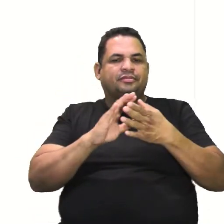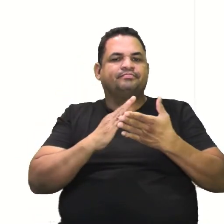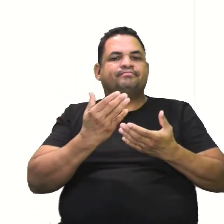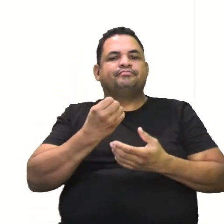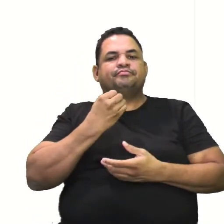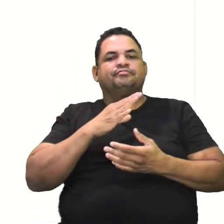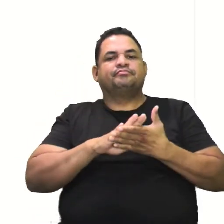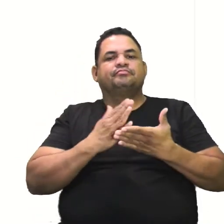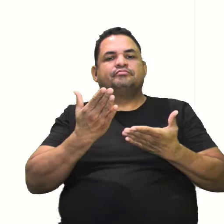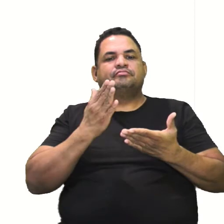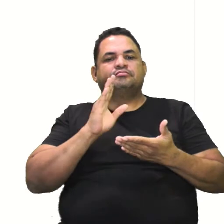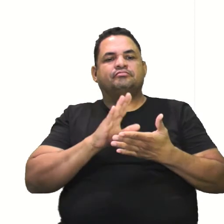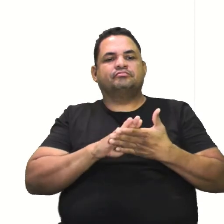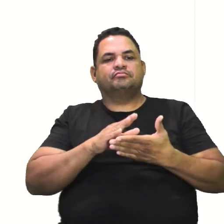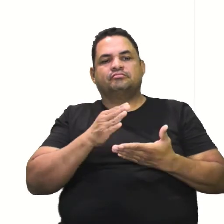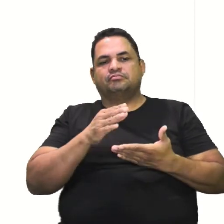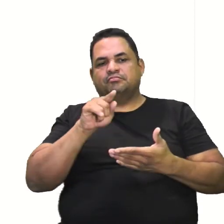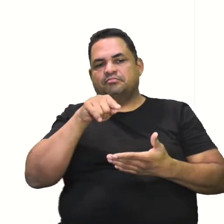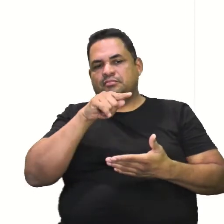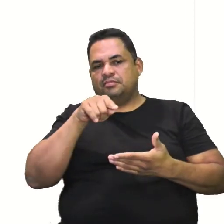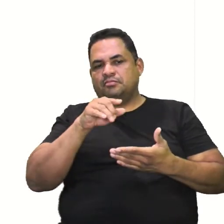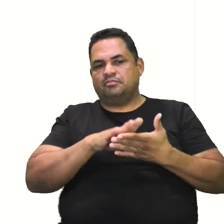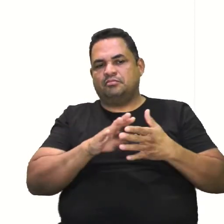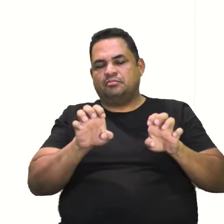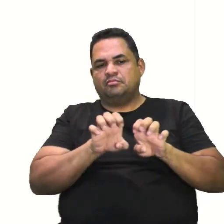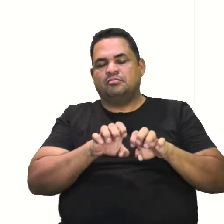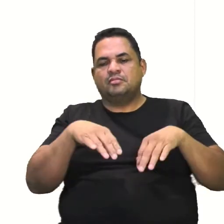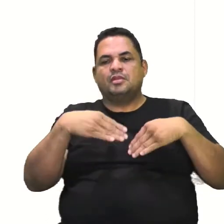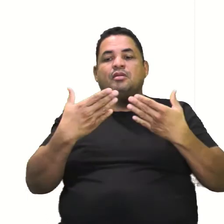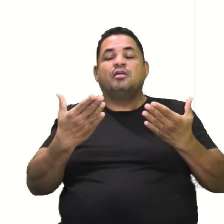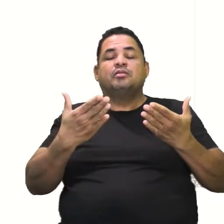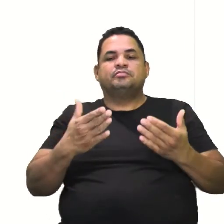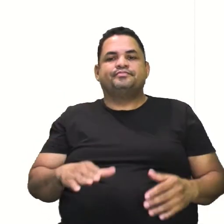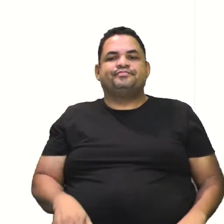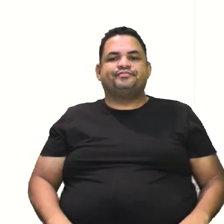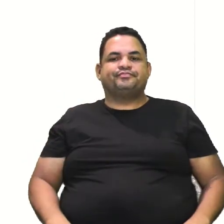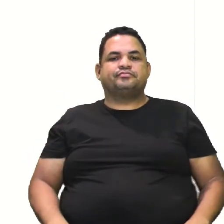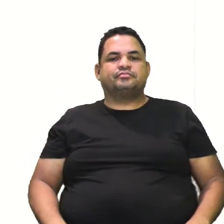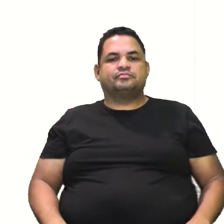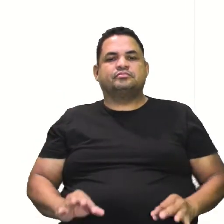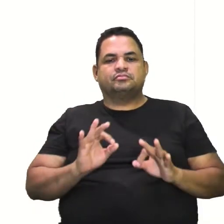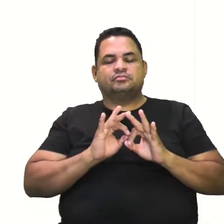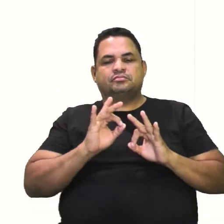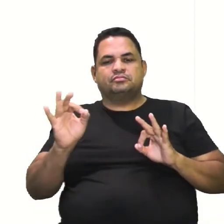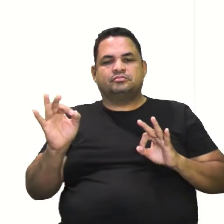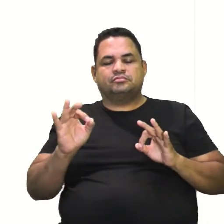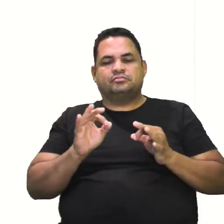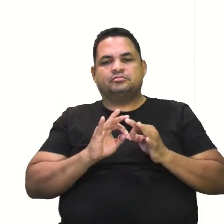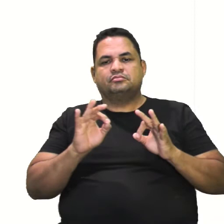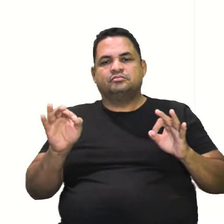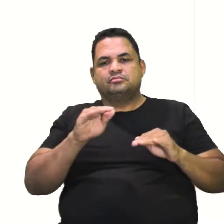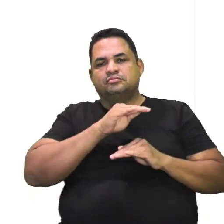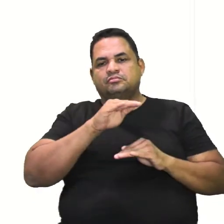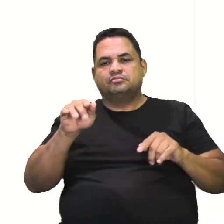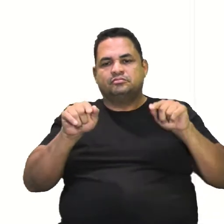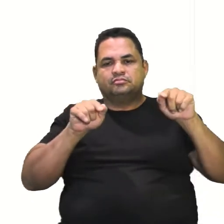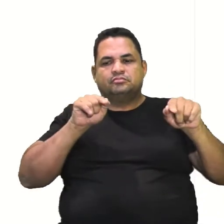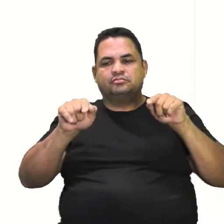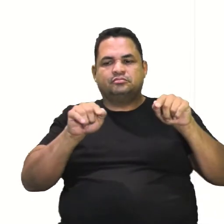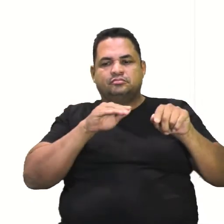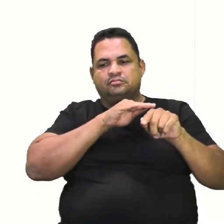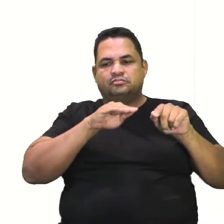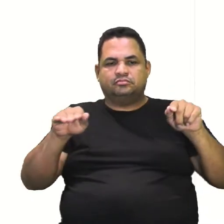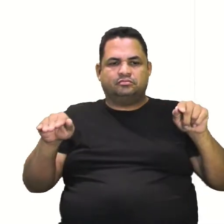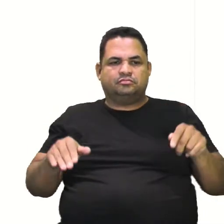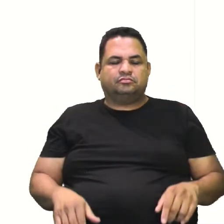bom sempre marcar a equação para que você não esqueça. Qual é a equação? A da distância entre a reta e o